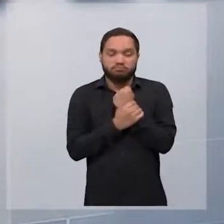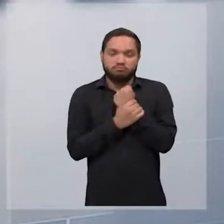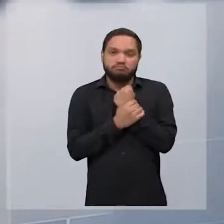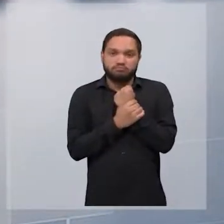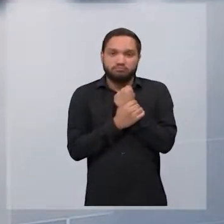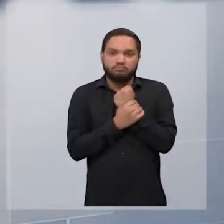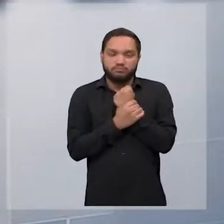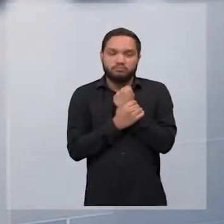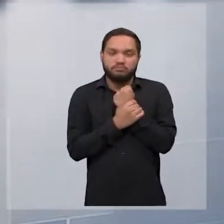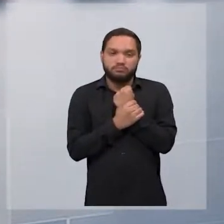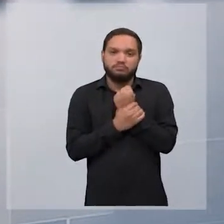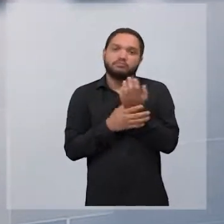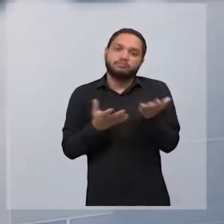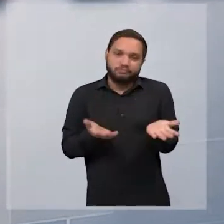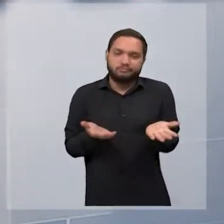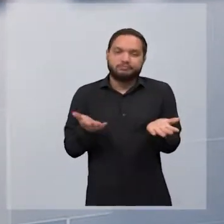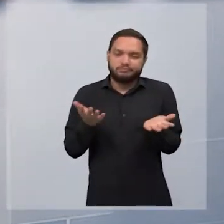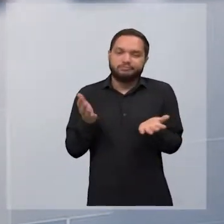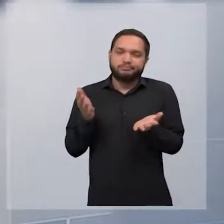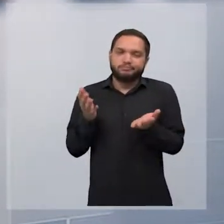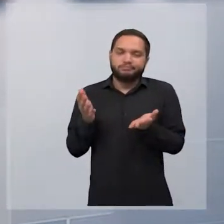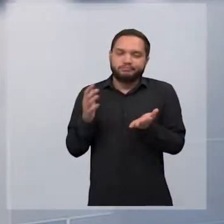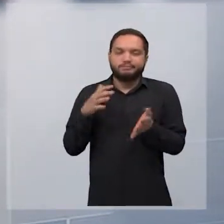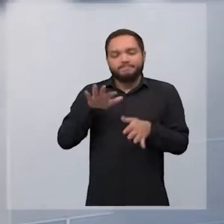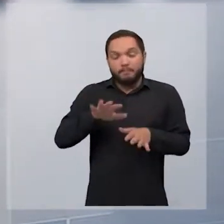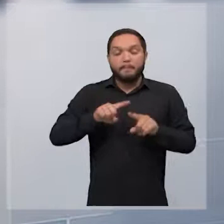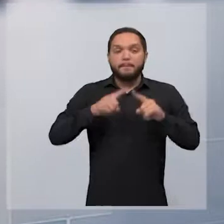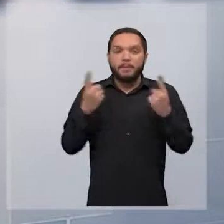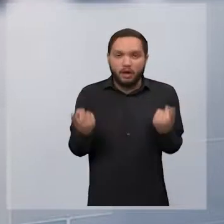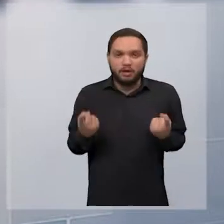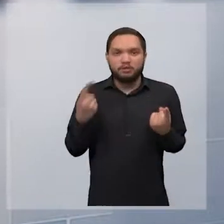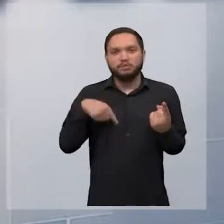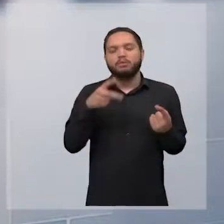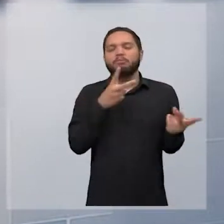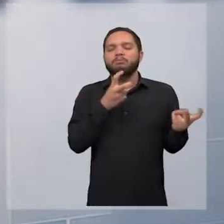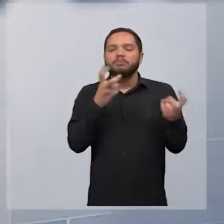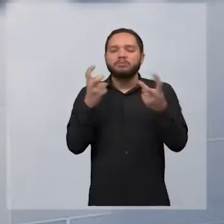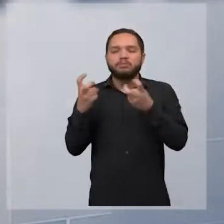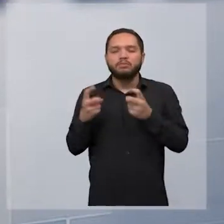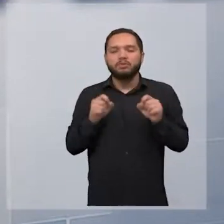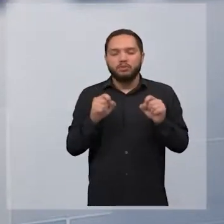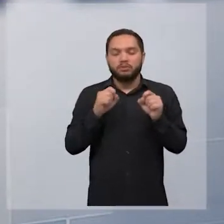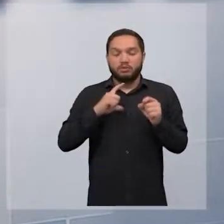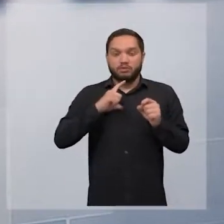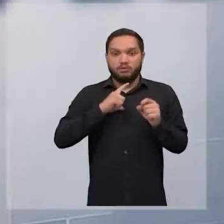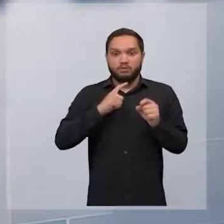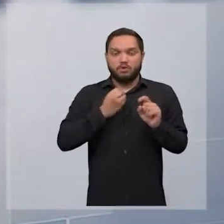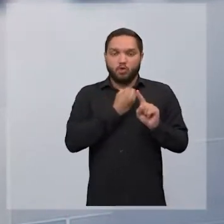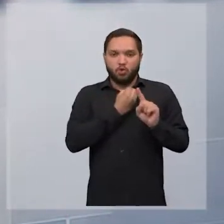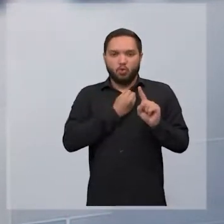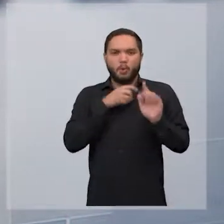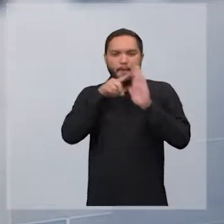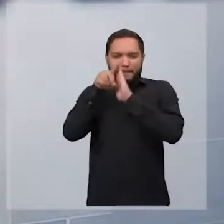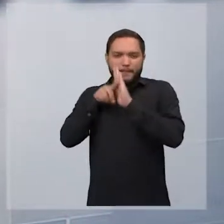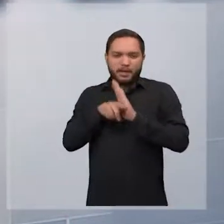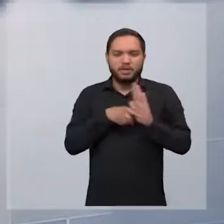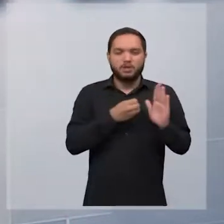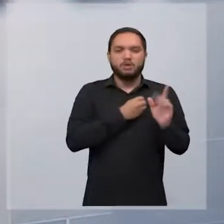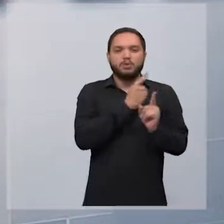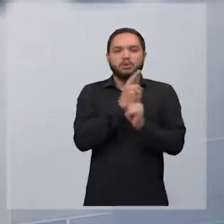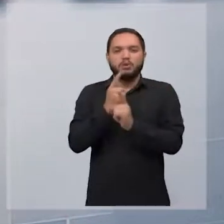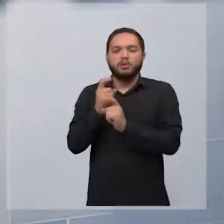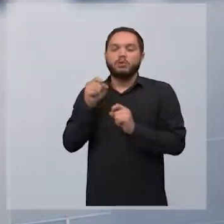questão. Agora, o que é que nós temos observado, e os números dizem isso, e mais do que isso, há